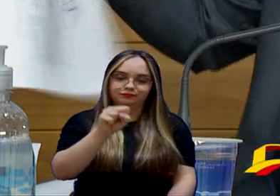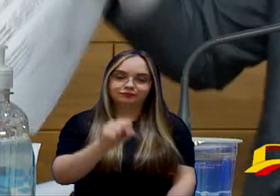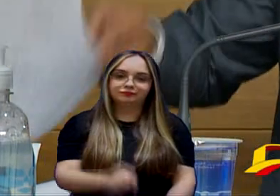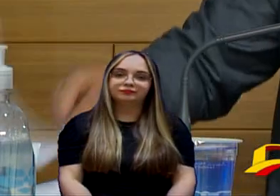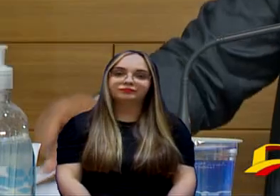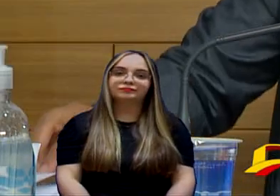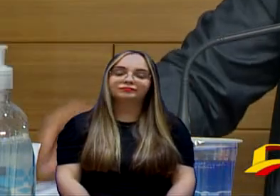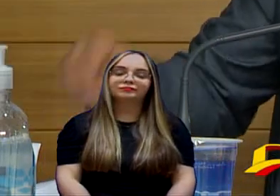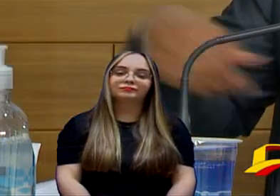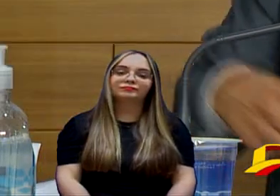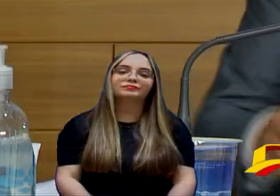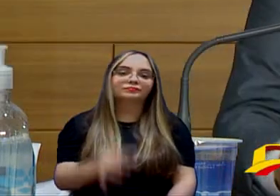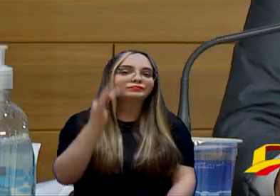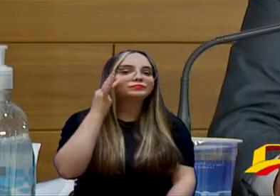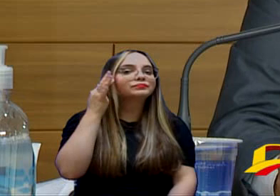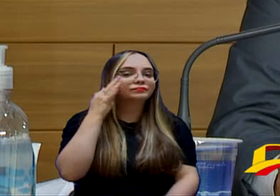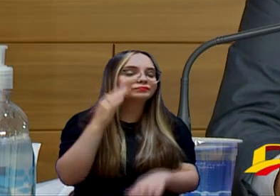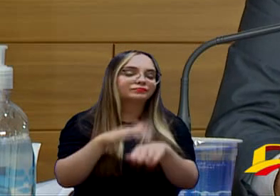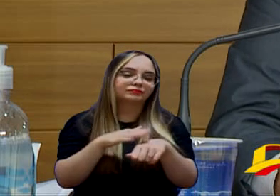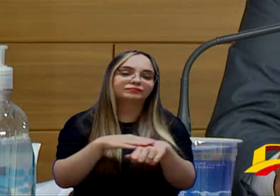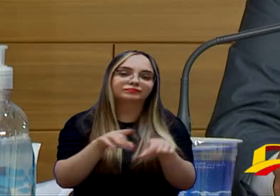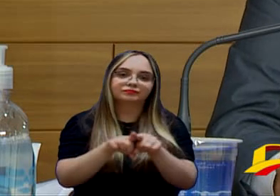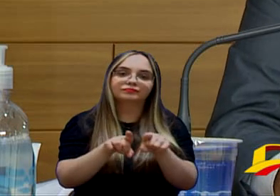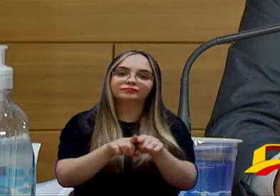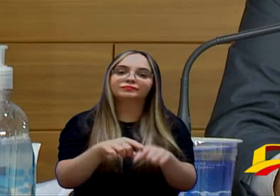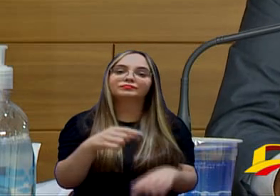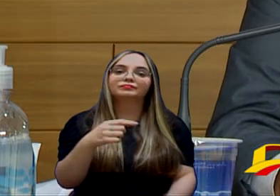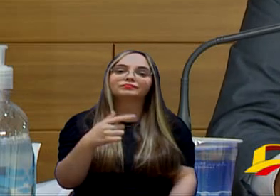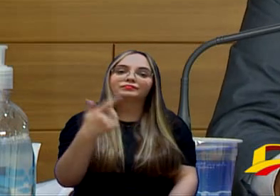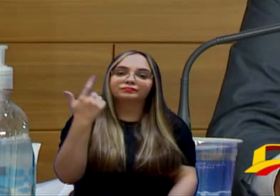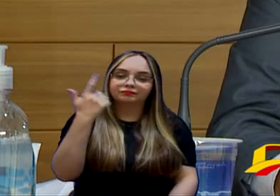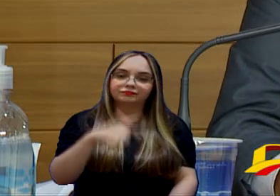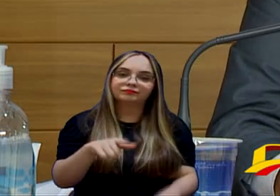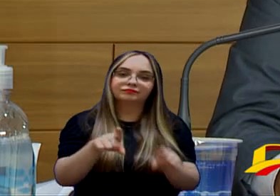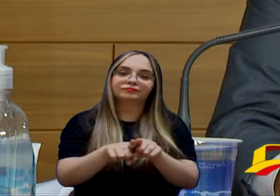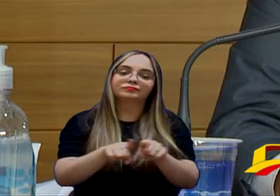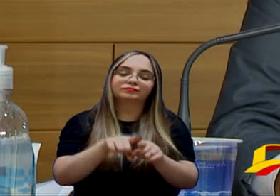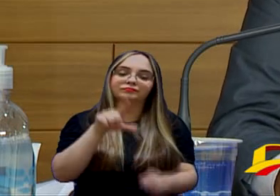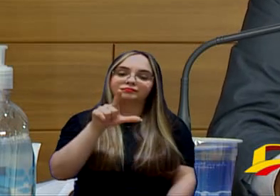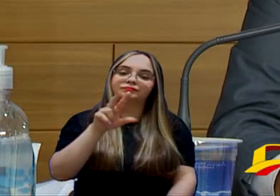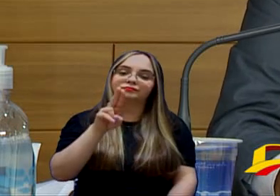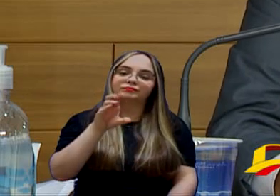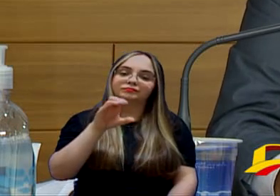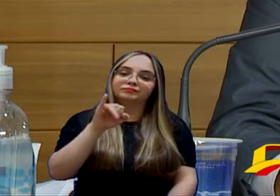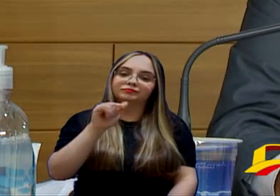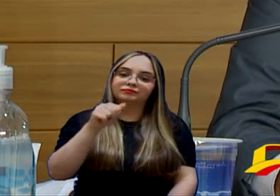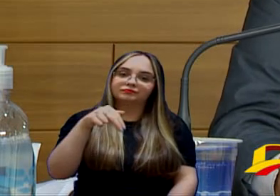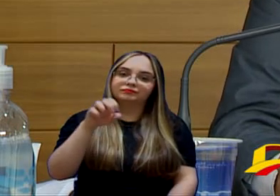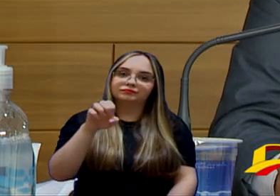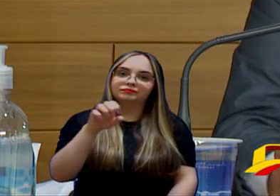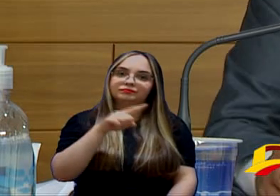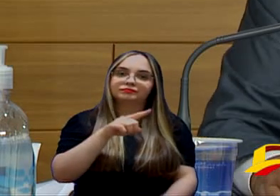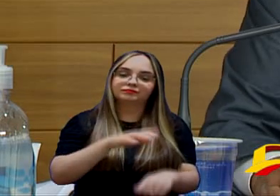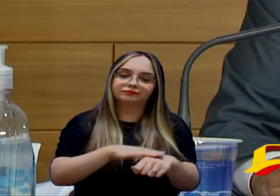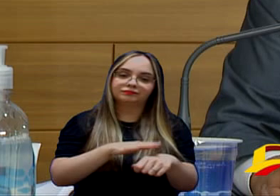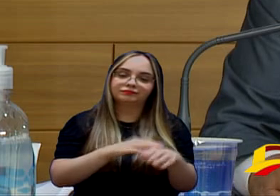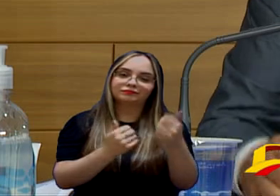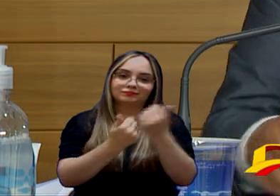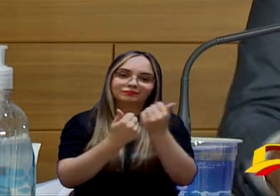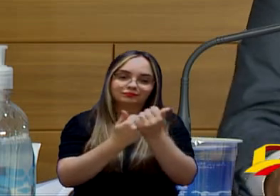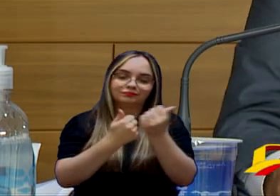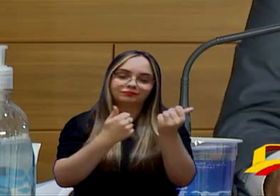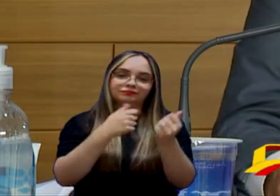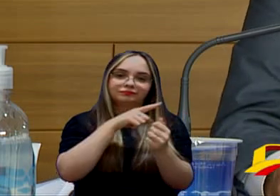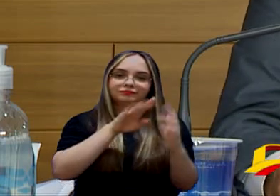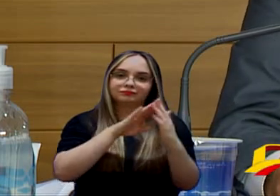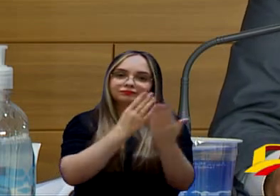Vereador Fausto Peres voto de congratulações a senhora Luciane Florentino auxiliar de coordenação do colégio Genesis